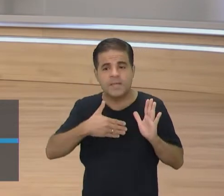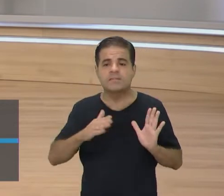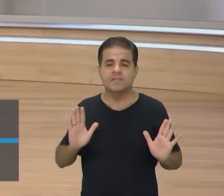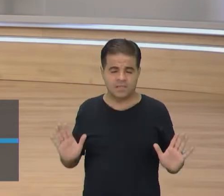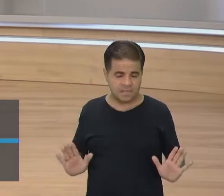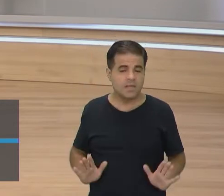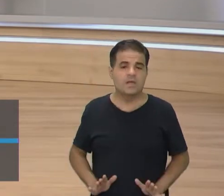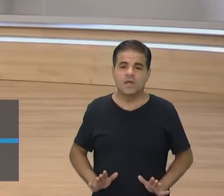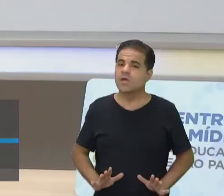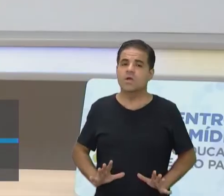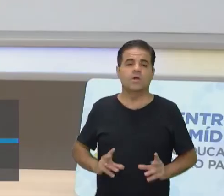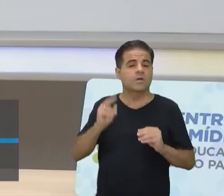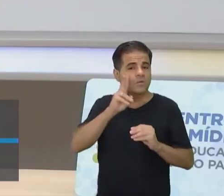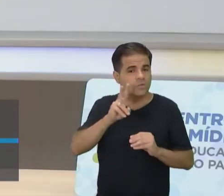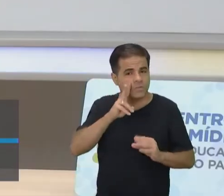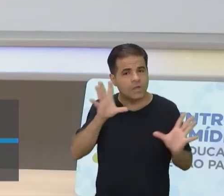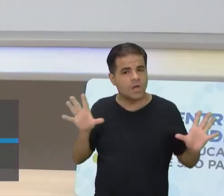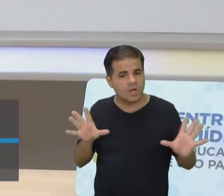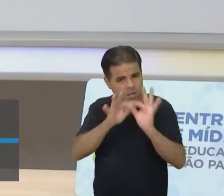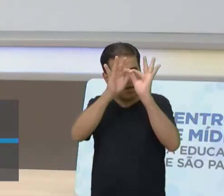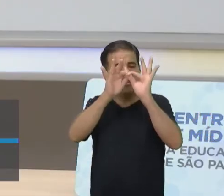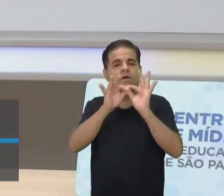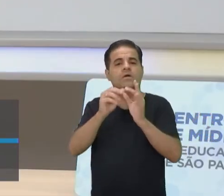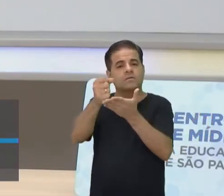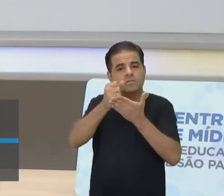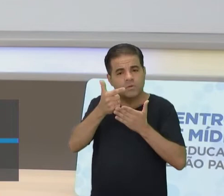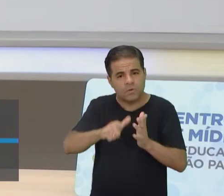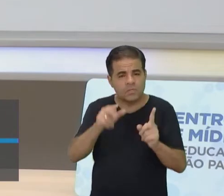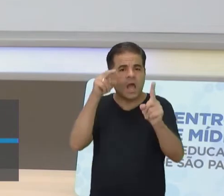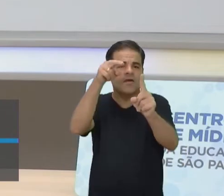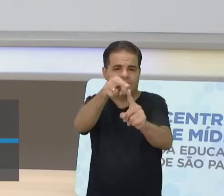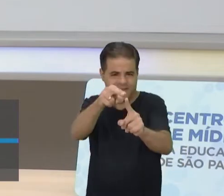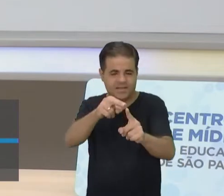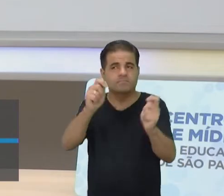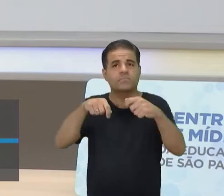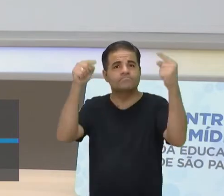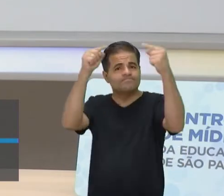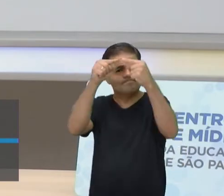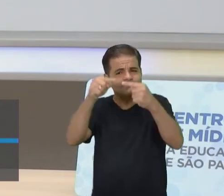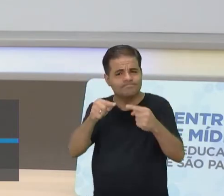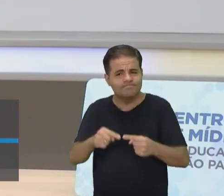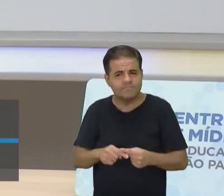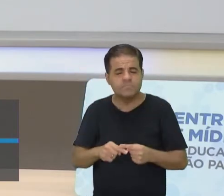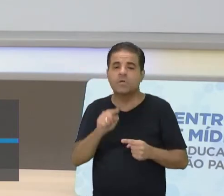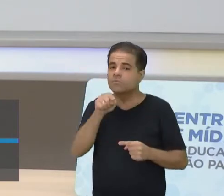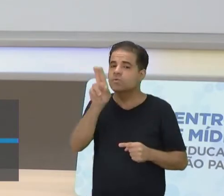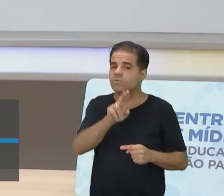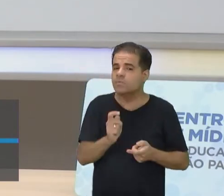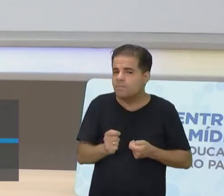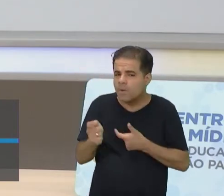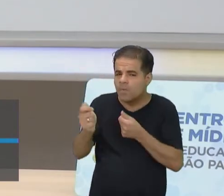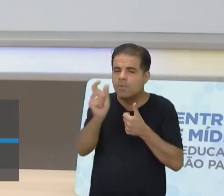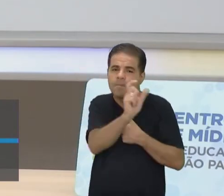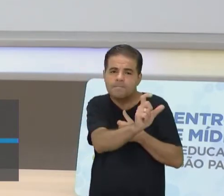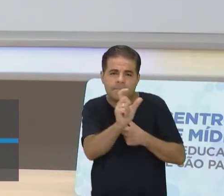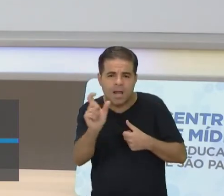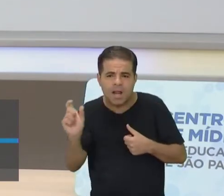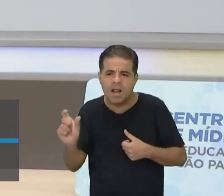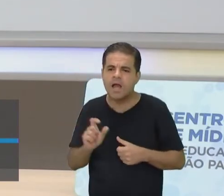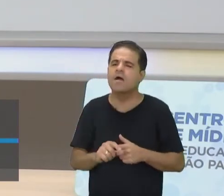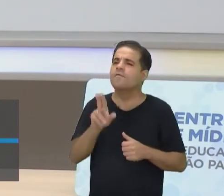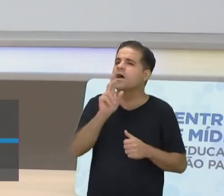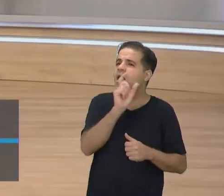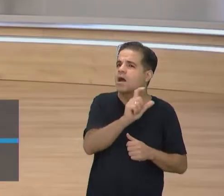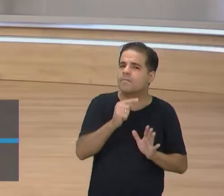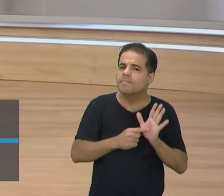não estar toda dentro da história. Você tem que trazer outras referências para aquilo fazer sentido. Quando você usa poucas palavras, cada palavra tem que apontar